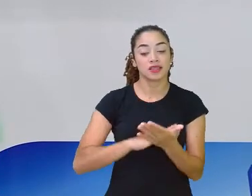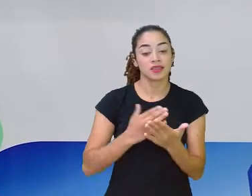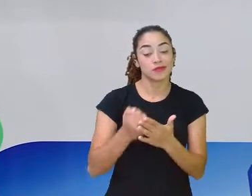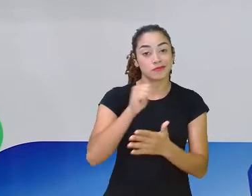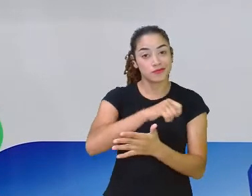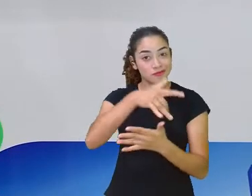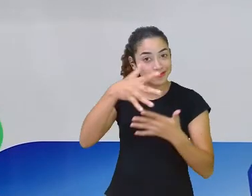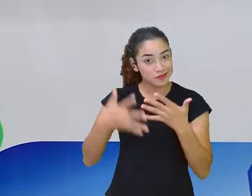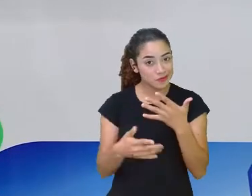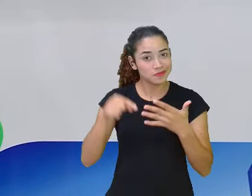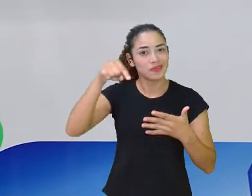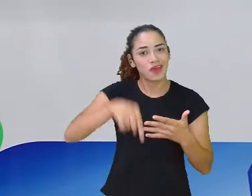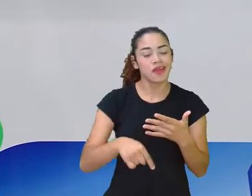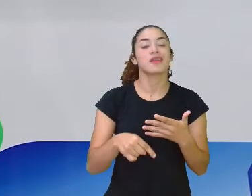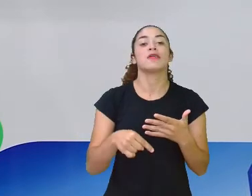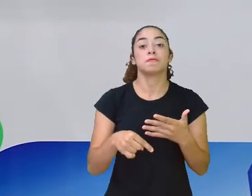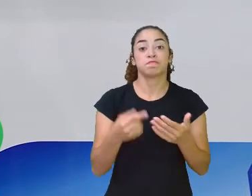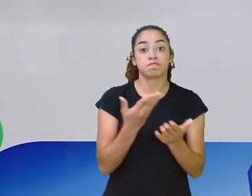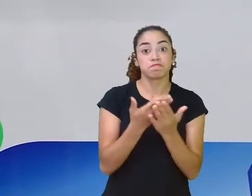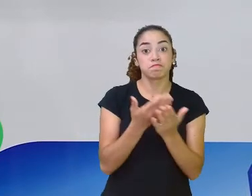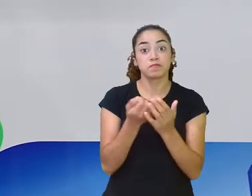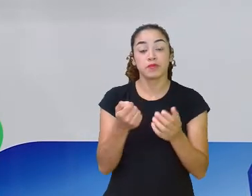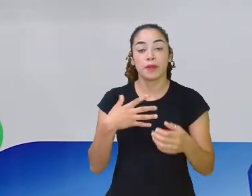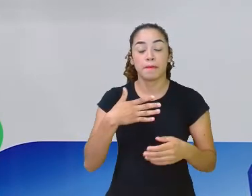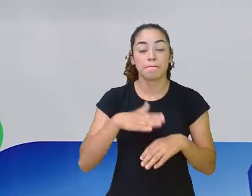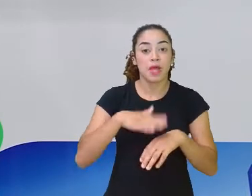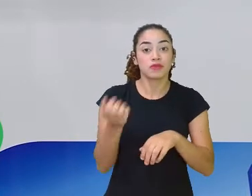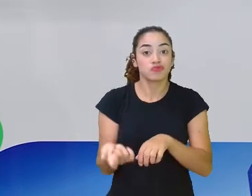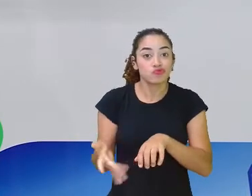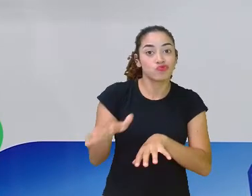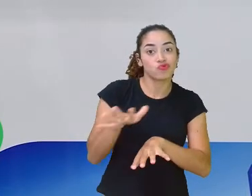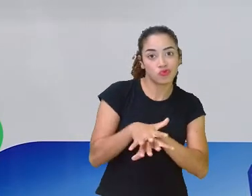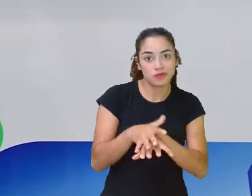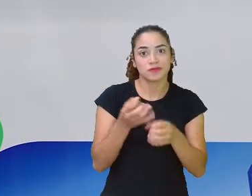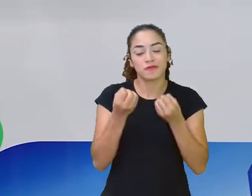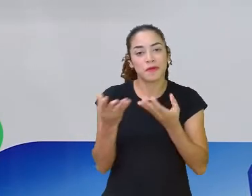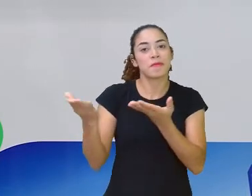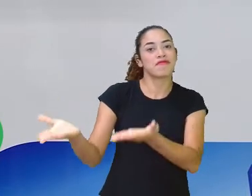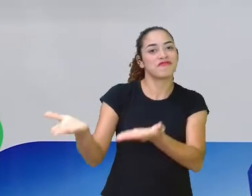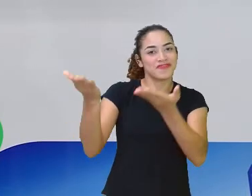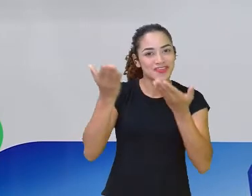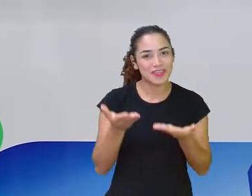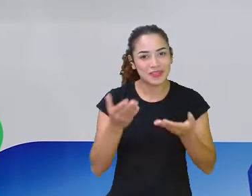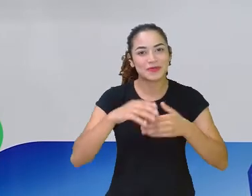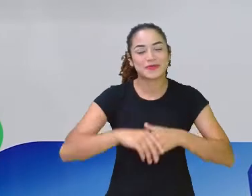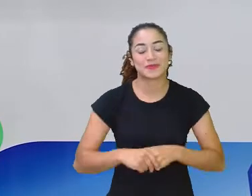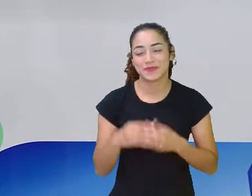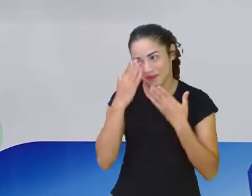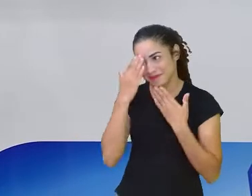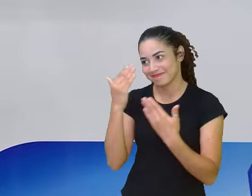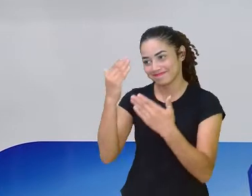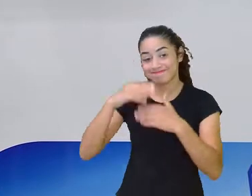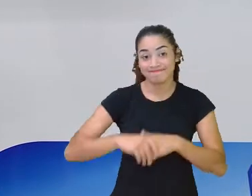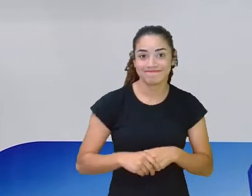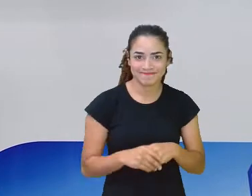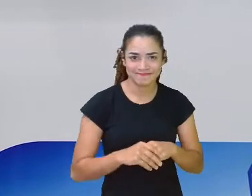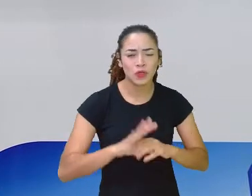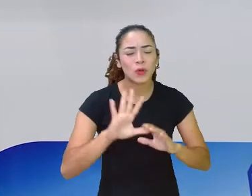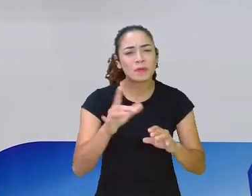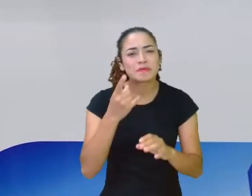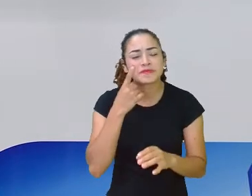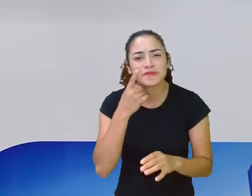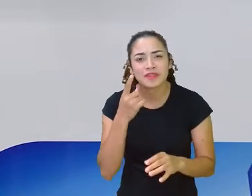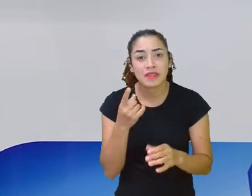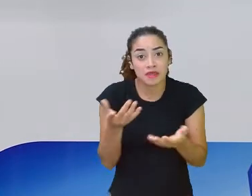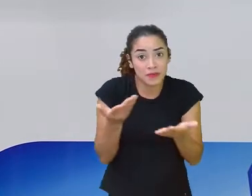intérprete de Libras, tornando nossa aula mais inclusiva. Seja muito bem-vinda, Ingrid. E aí, turminha, a